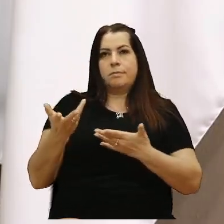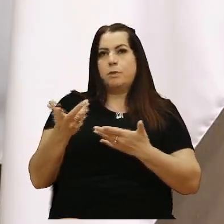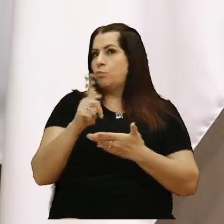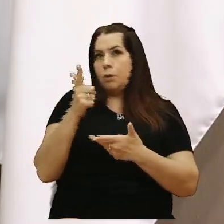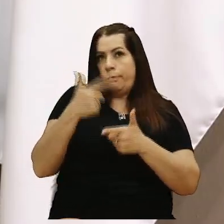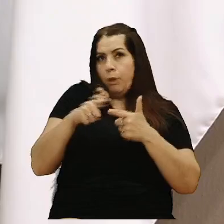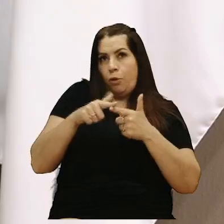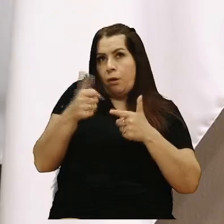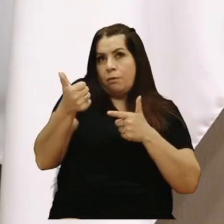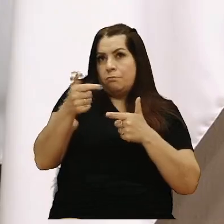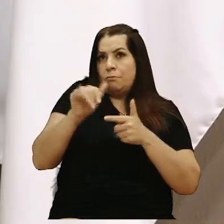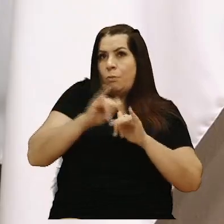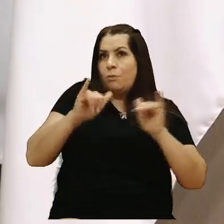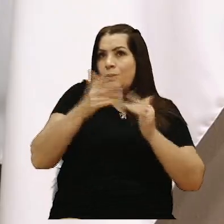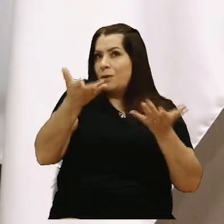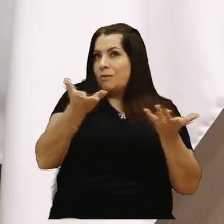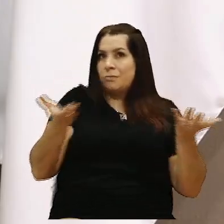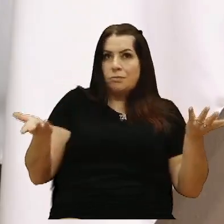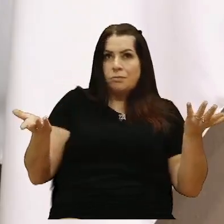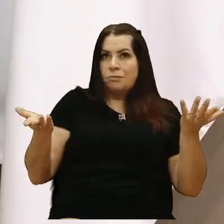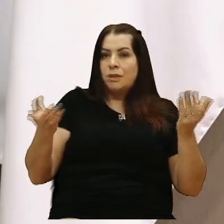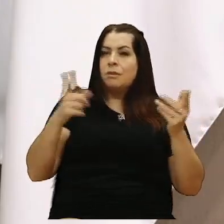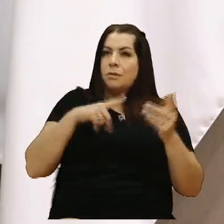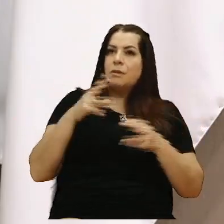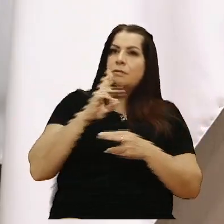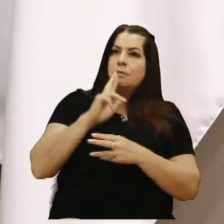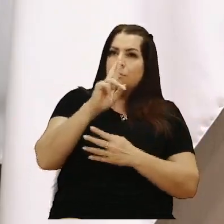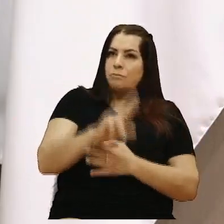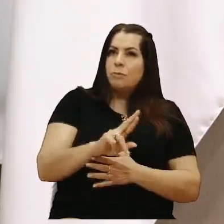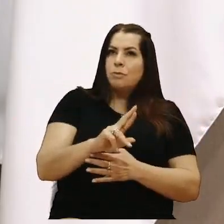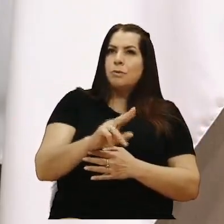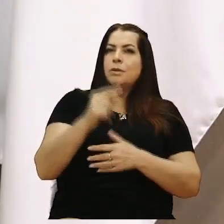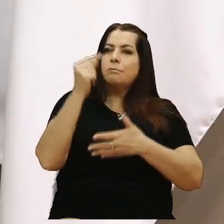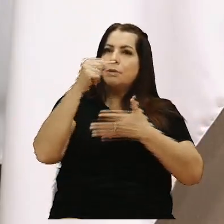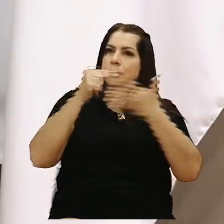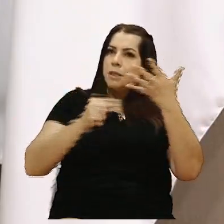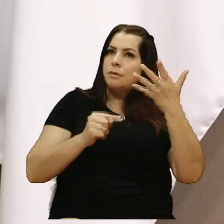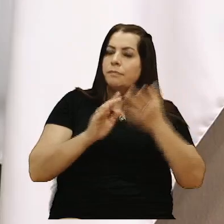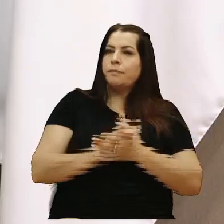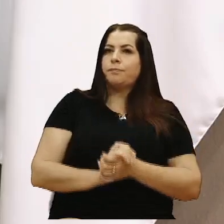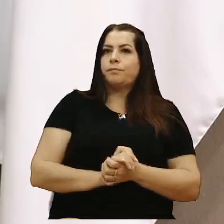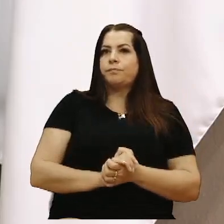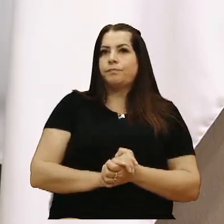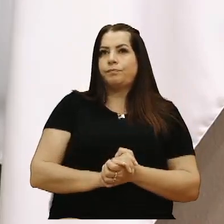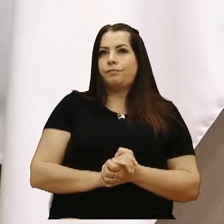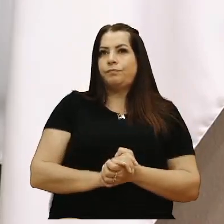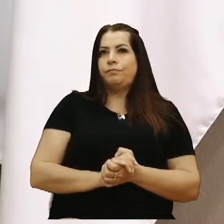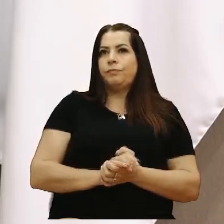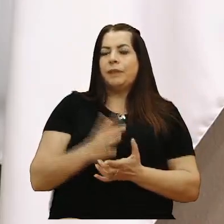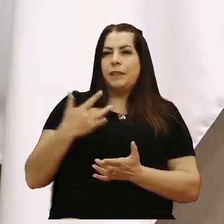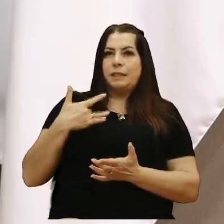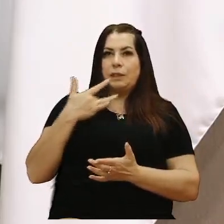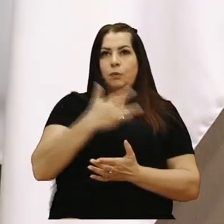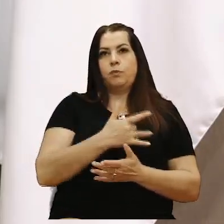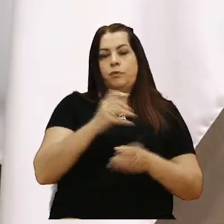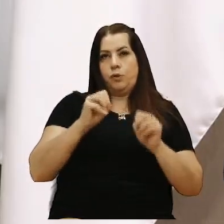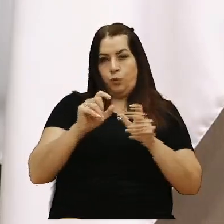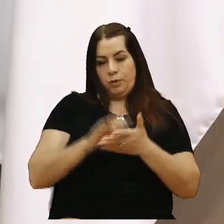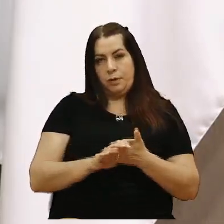há melhor publicidade do que isso, do que de fato ter respostas para as questões da saúde e da